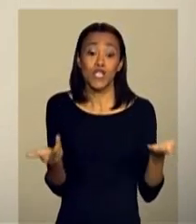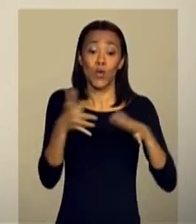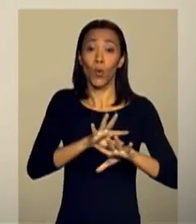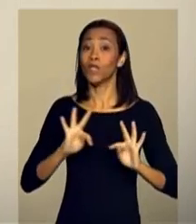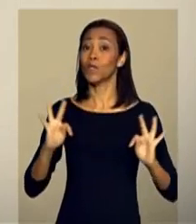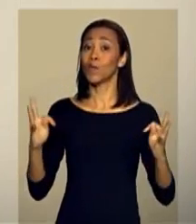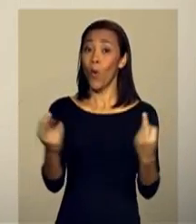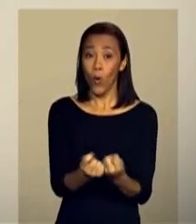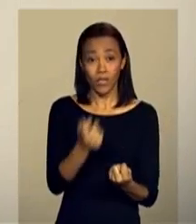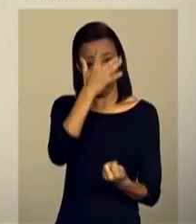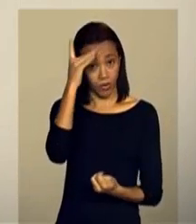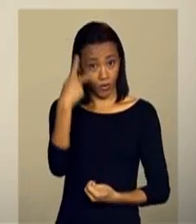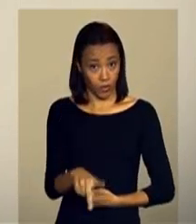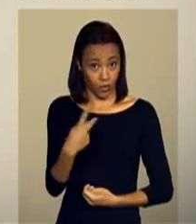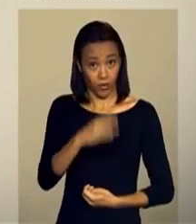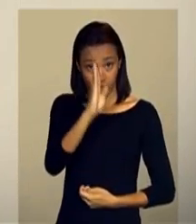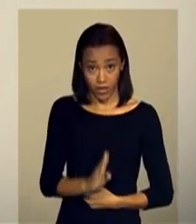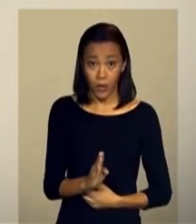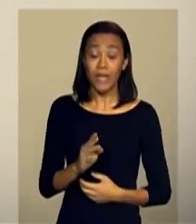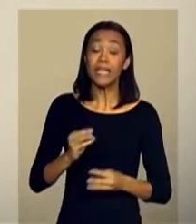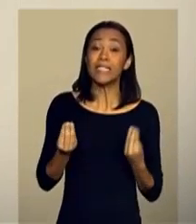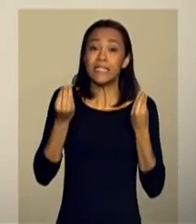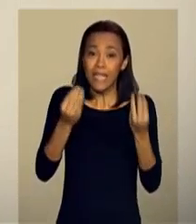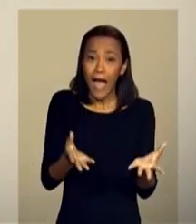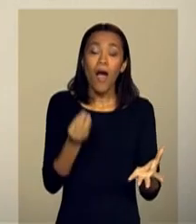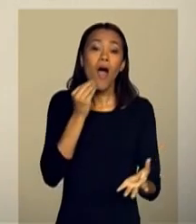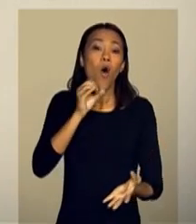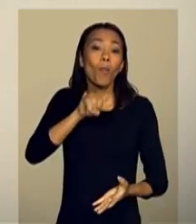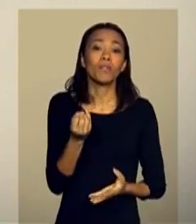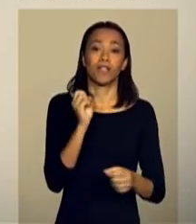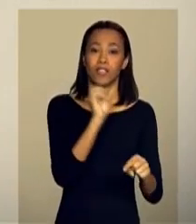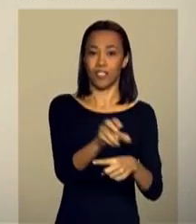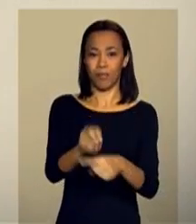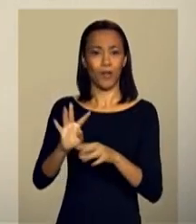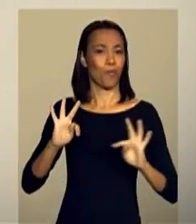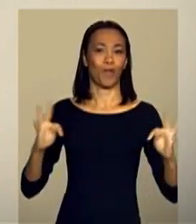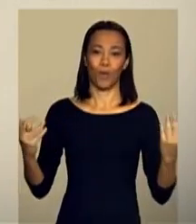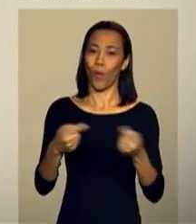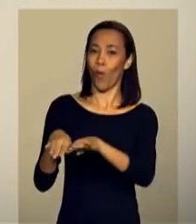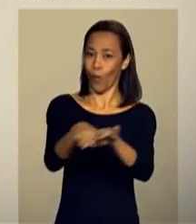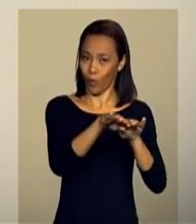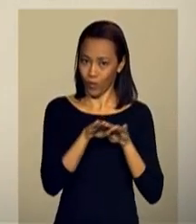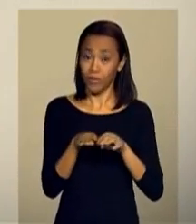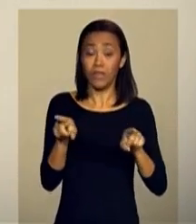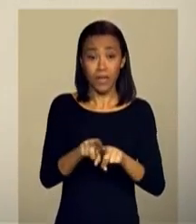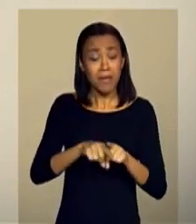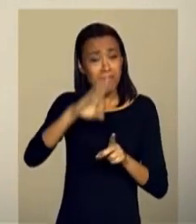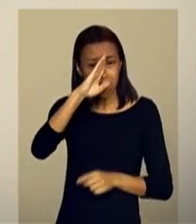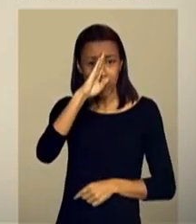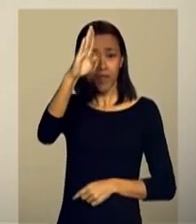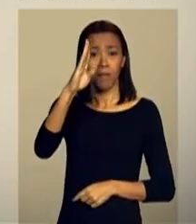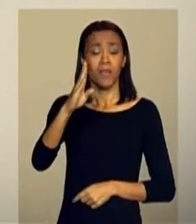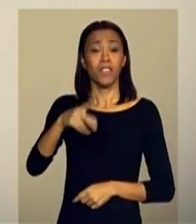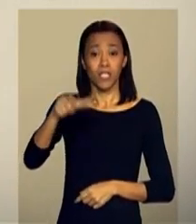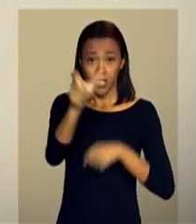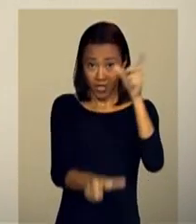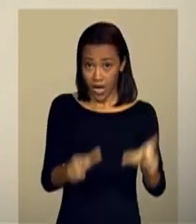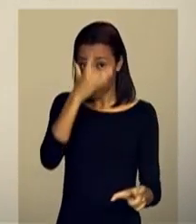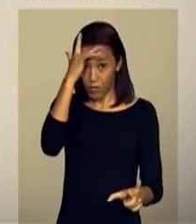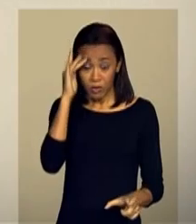todos os brasileiros, que dê oportunidades de emprego para todos, inclusive para aqueles que sempre